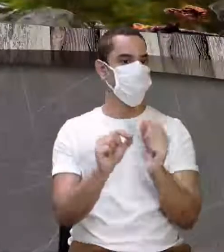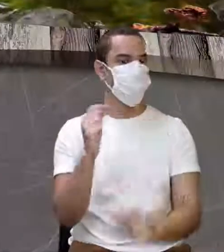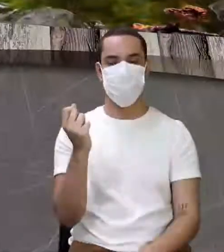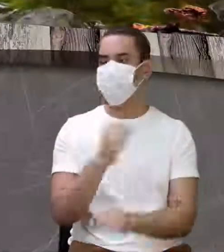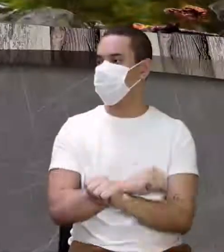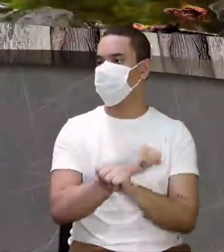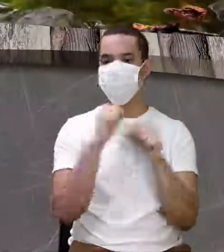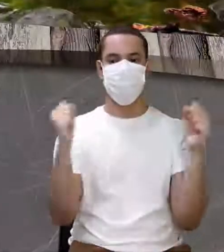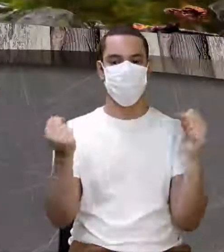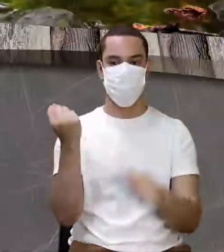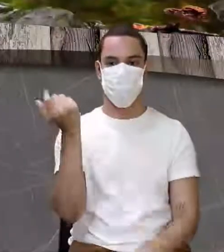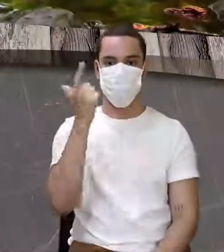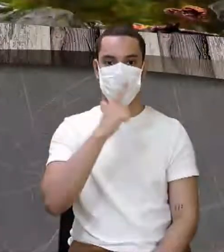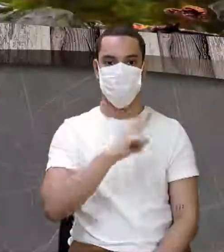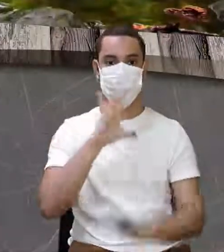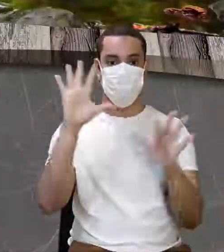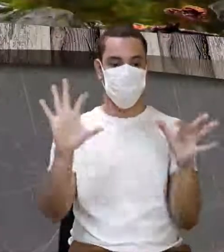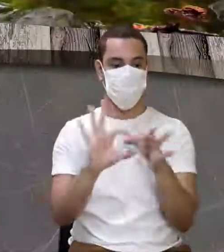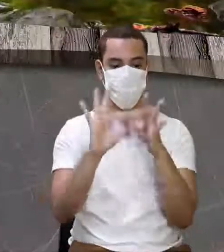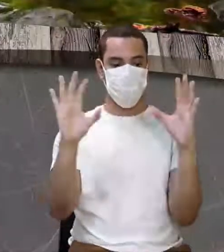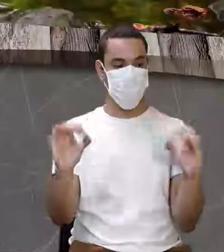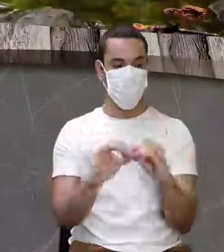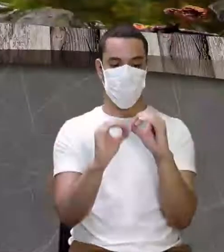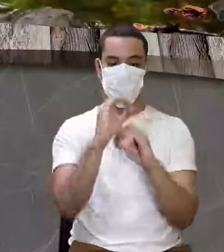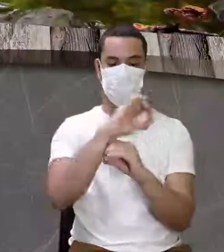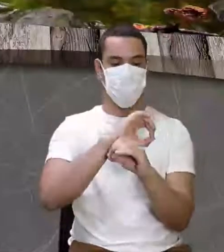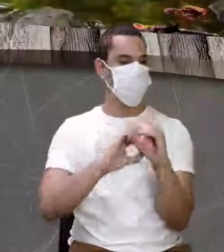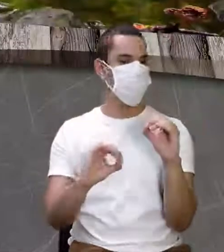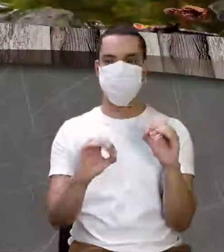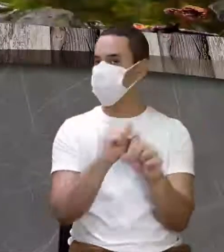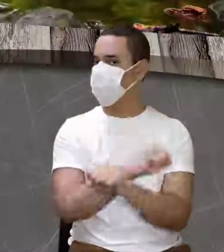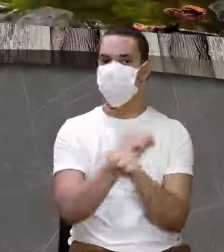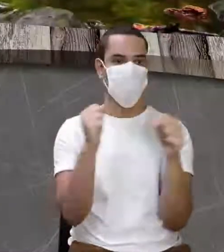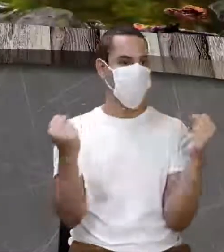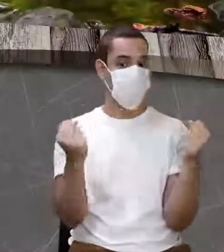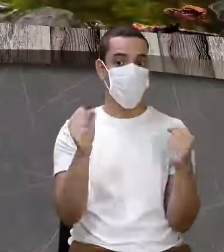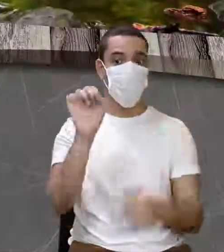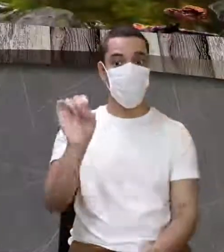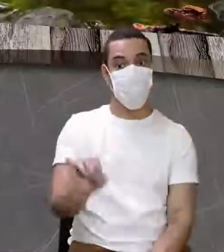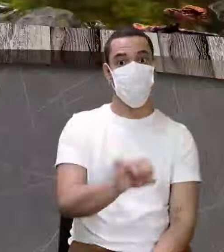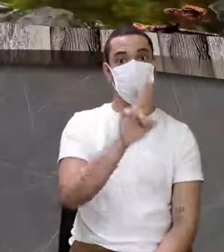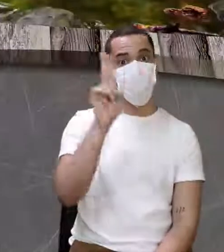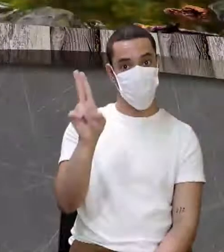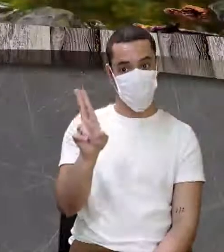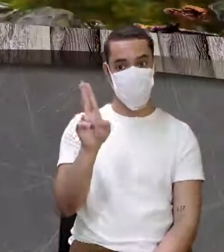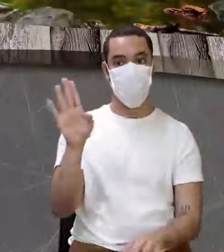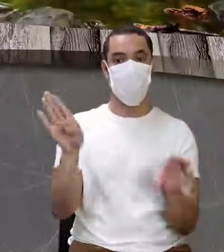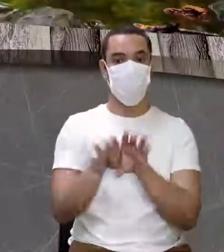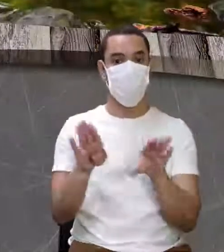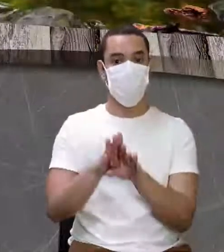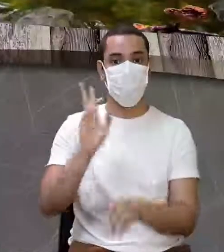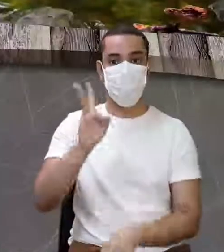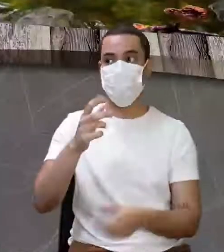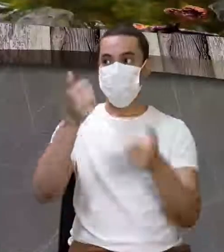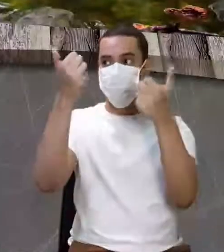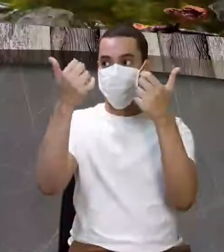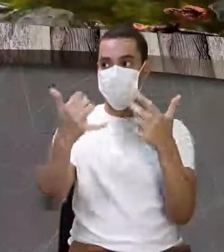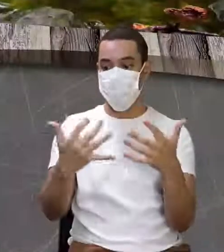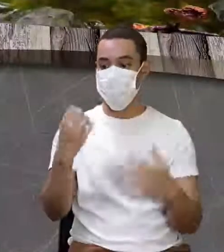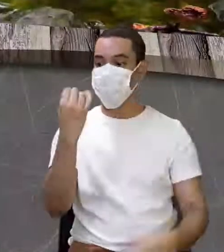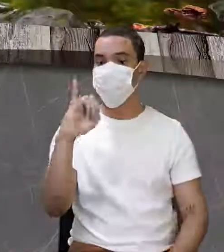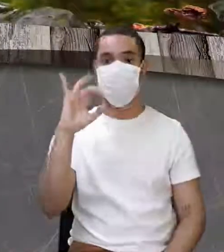conseguir se intercruzar-se, tá? Ou, como a gente tem sempre pontuado, se